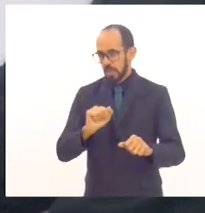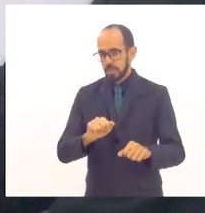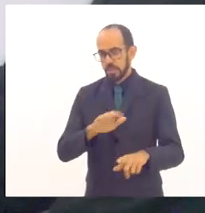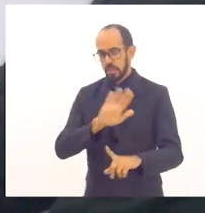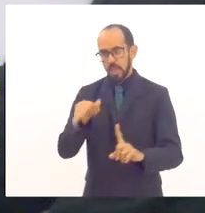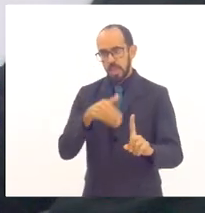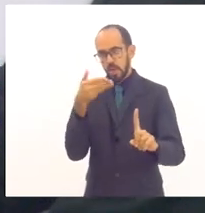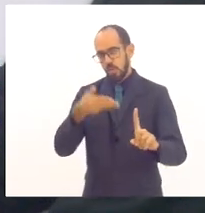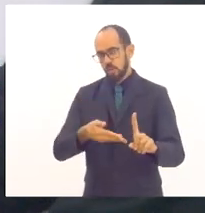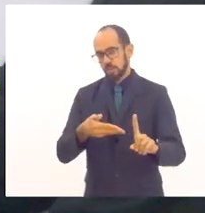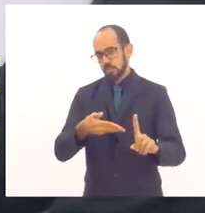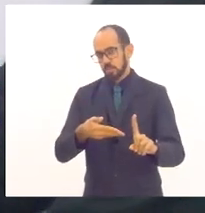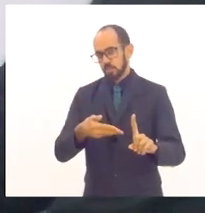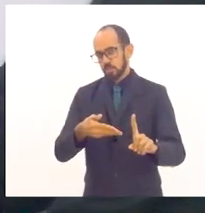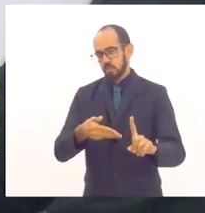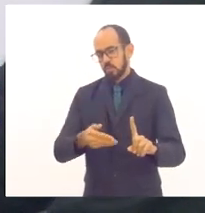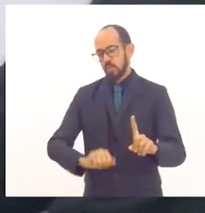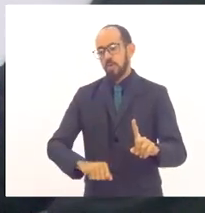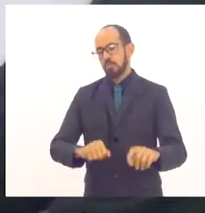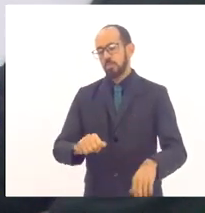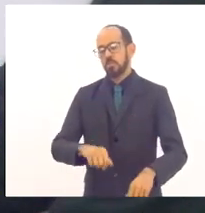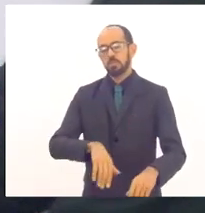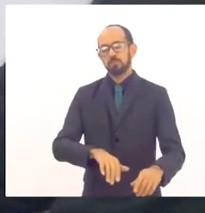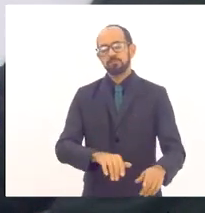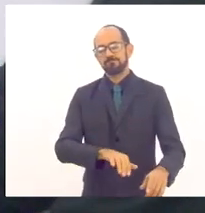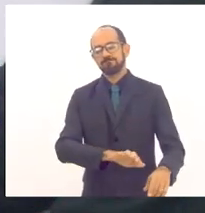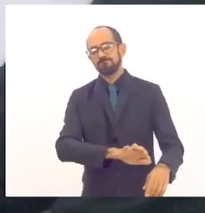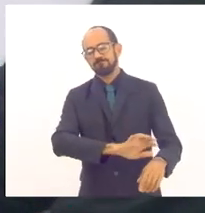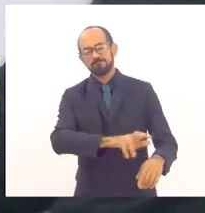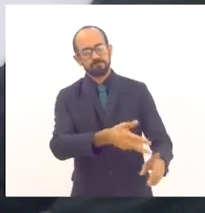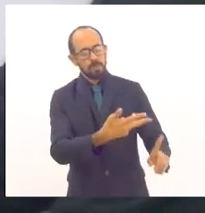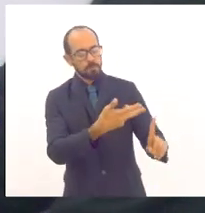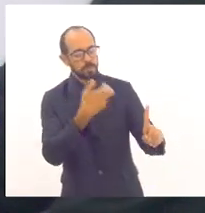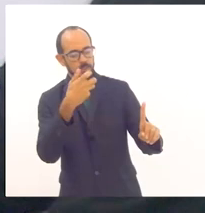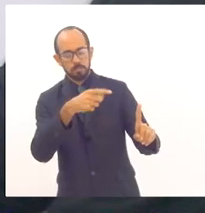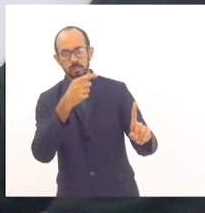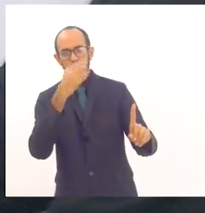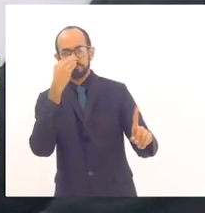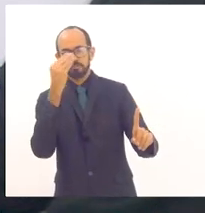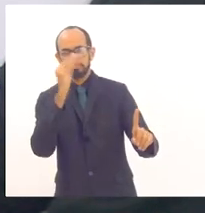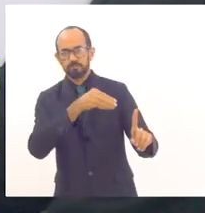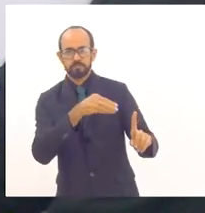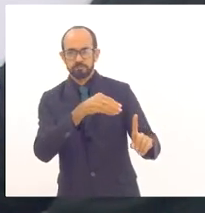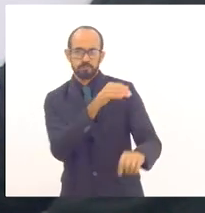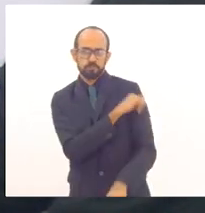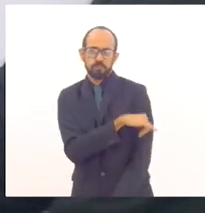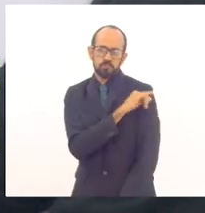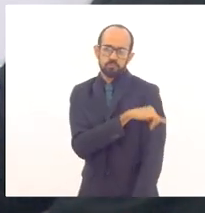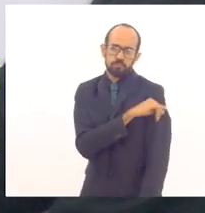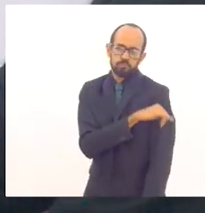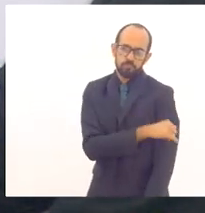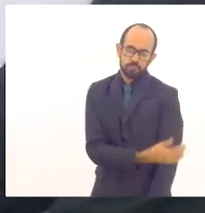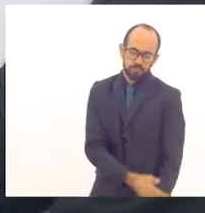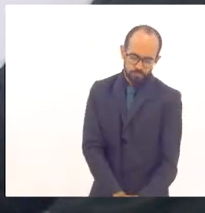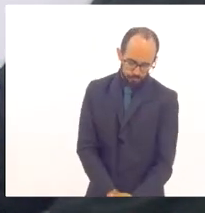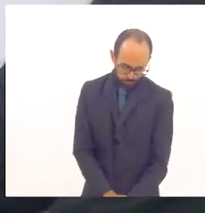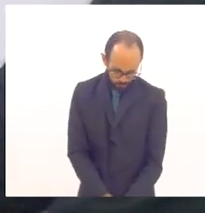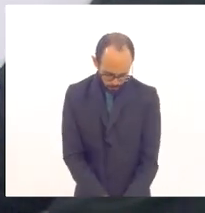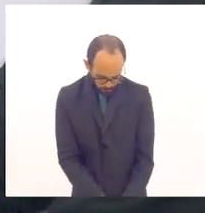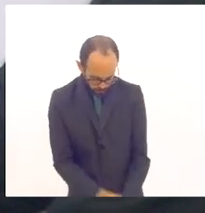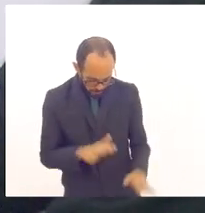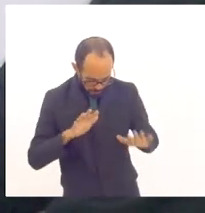esse patrimônio que vem sendo negligenciado pelo Rio de Janeiro. E, nesse sentido,